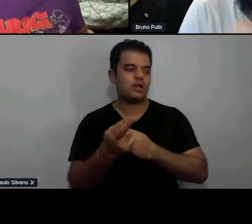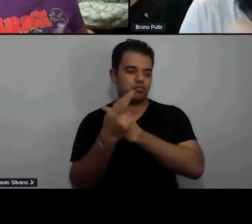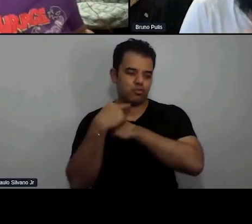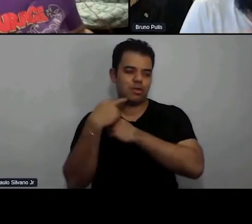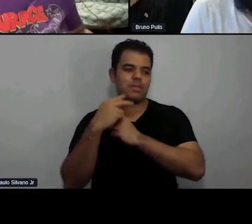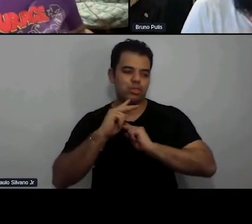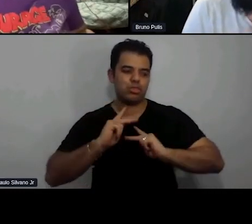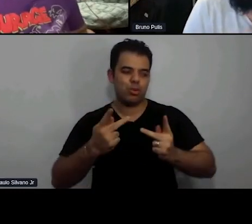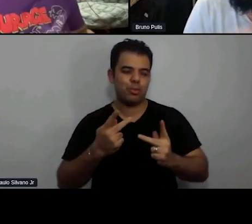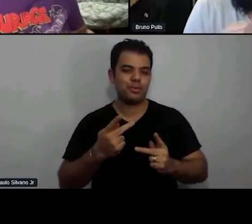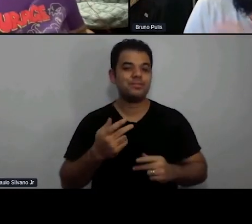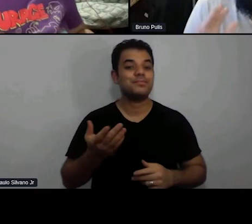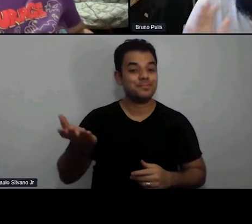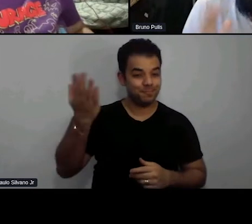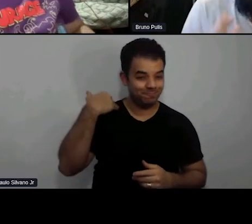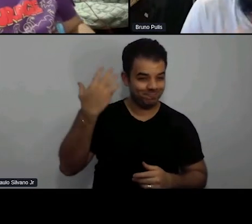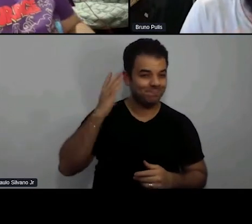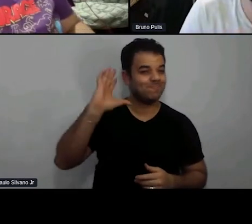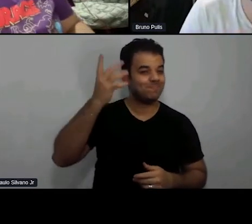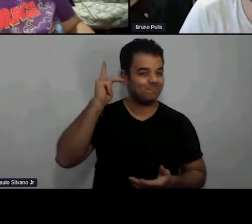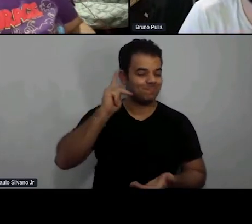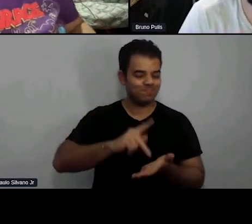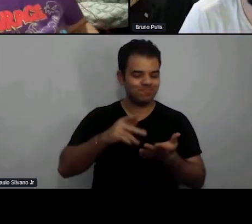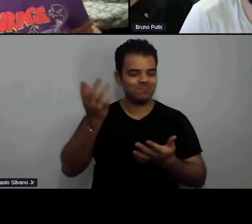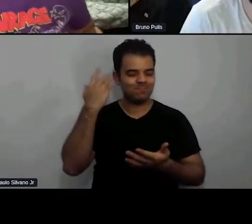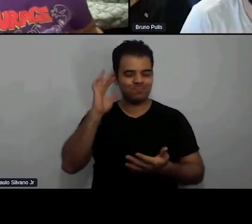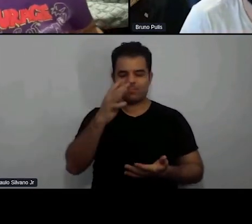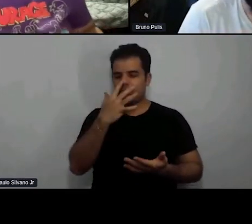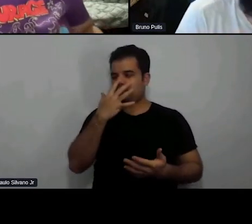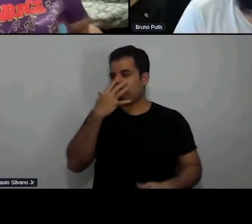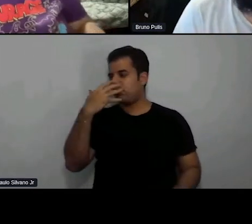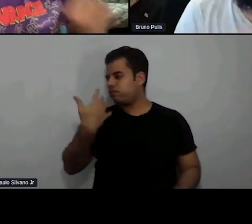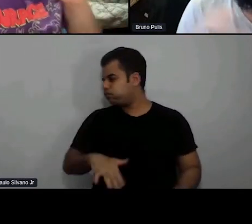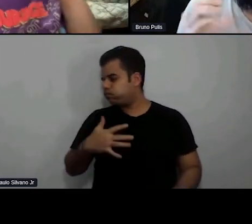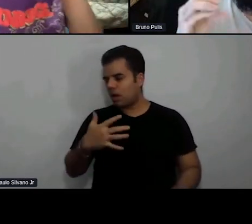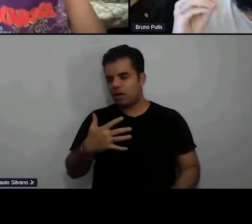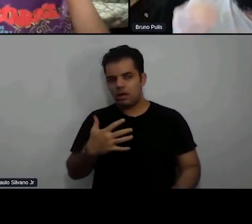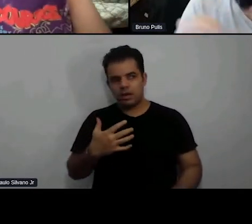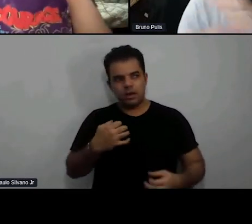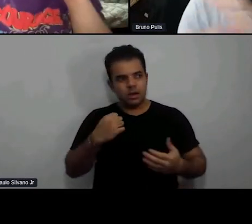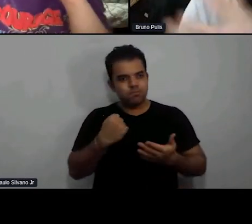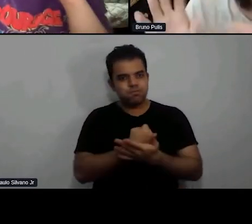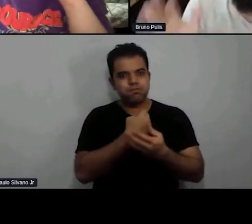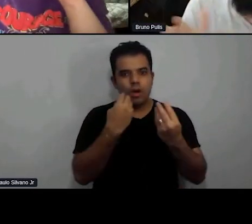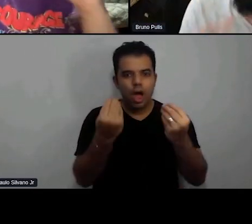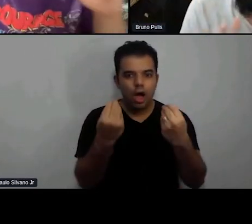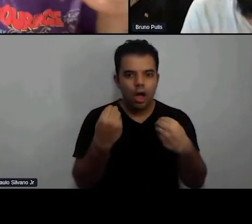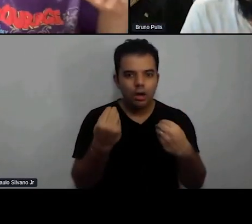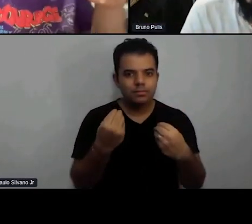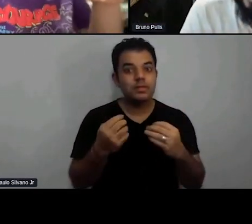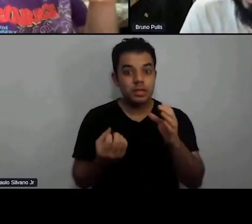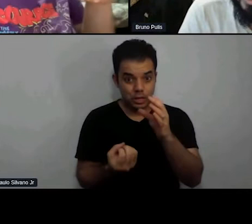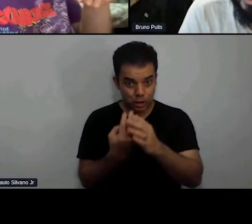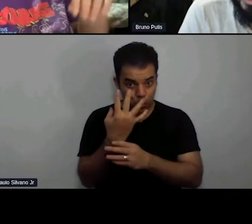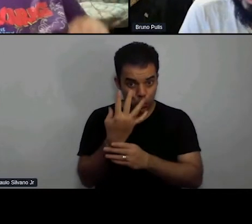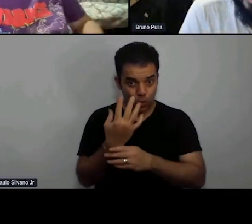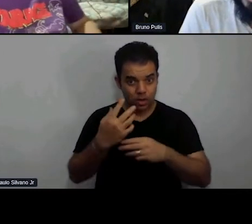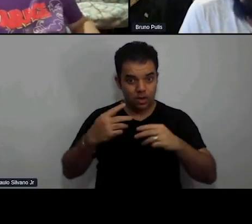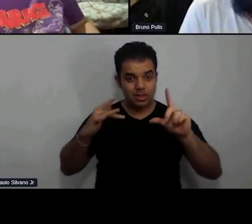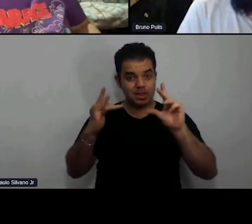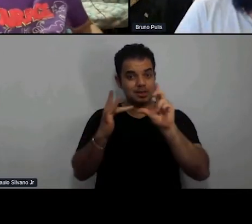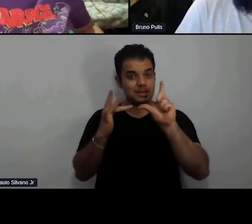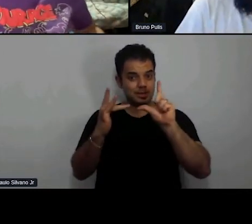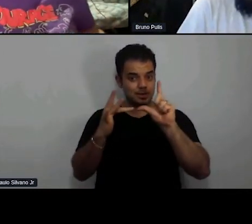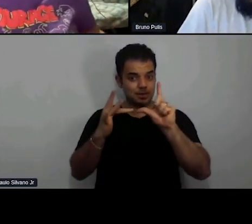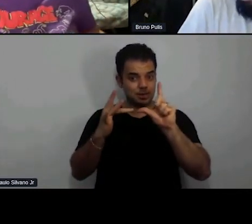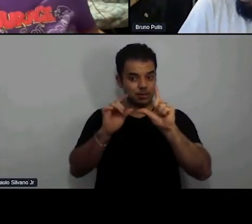um exemplo, Sandy, que eu fiquei assim, estarrecido. A pessoa criou um link, e